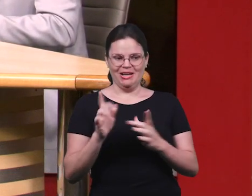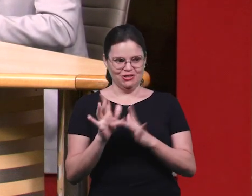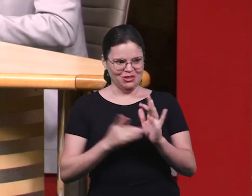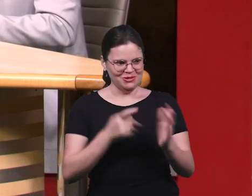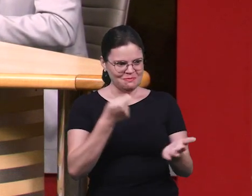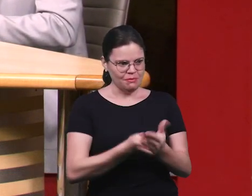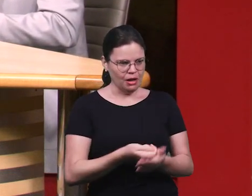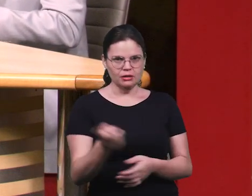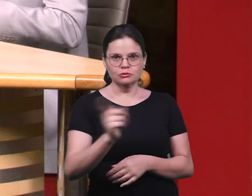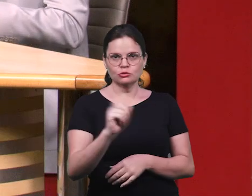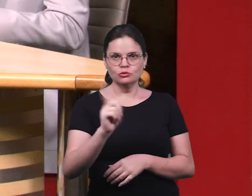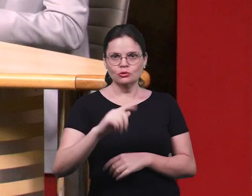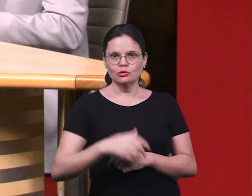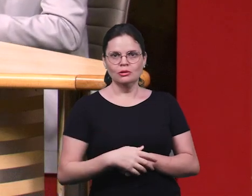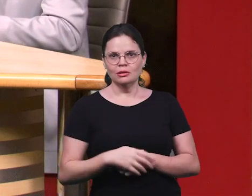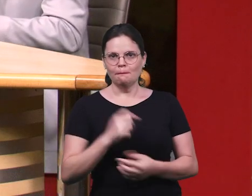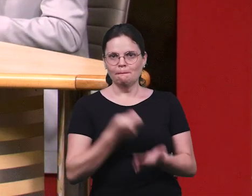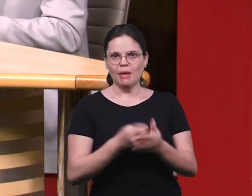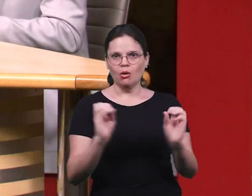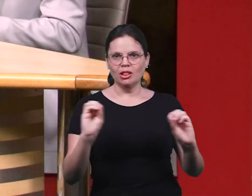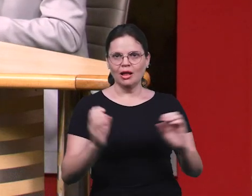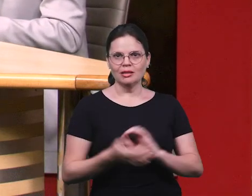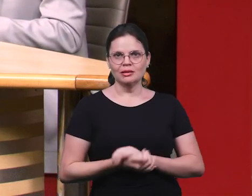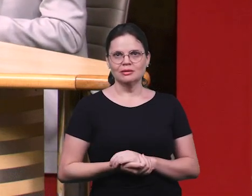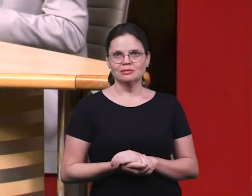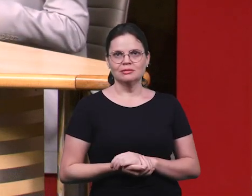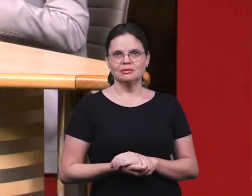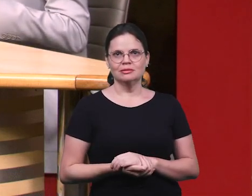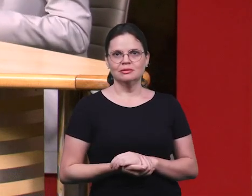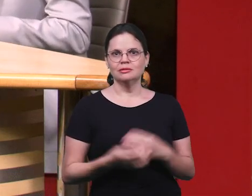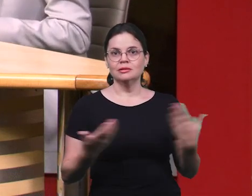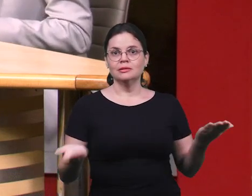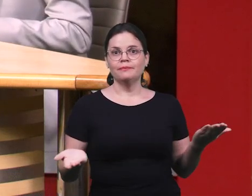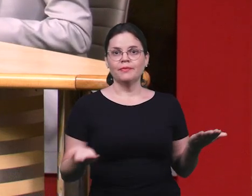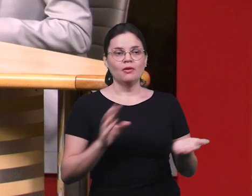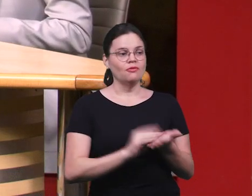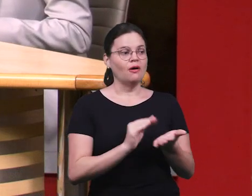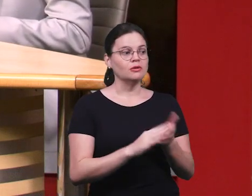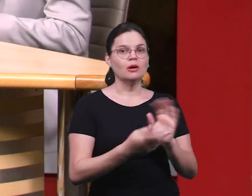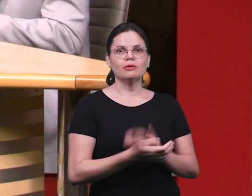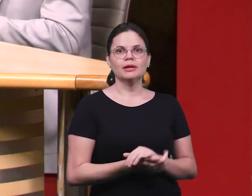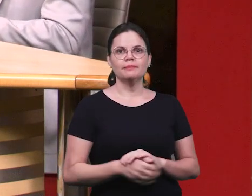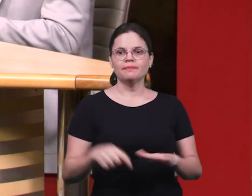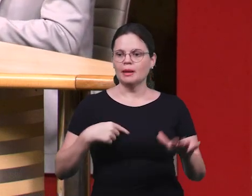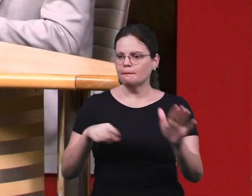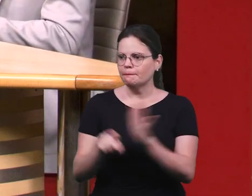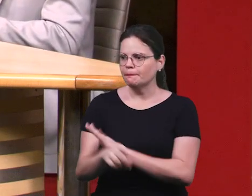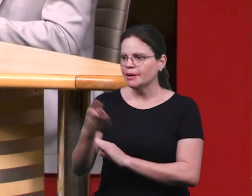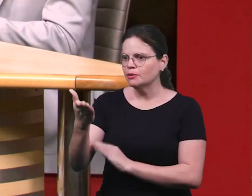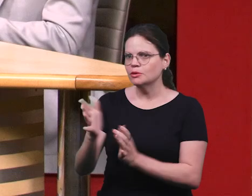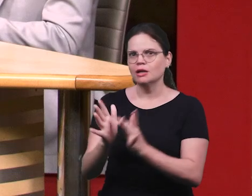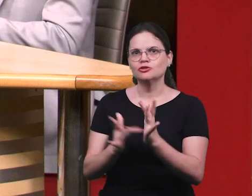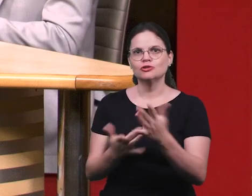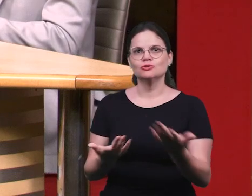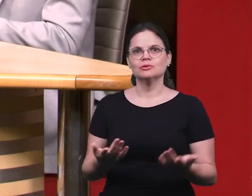verdade. O que custava? O que ele tinha que ter feito, né, Guilherme? O Senhor estava perto, que ele estava na Exato. casa. Tinha que ter Constar o Senhor.